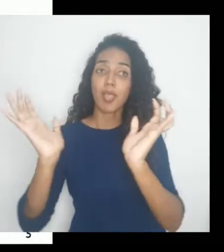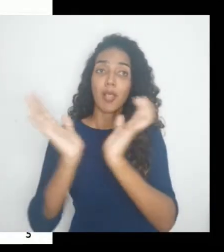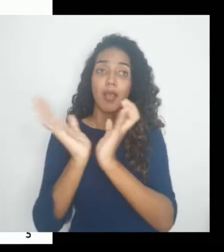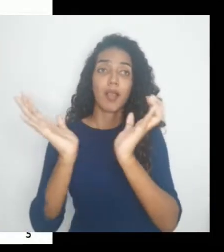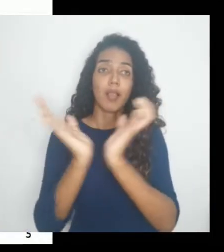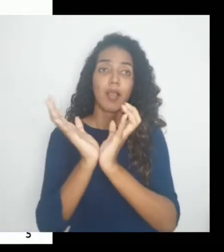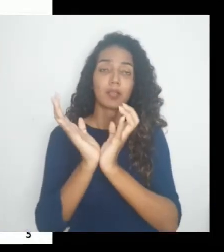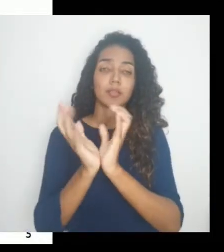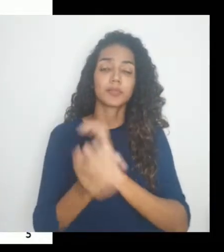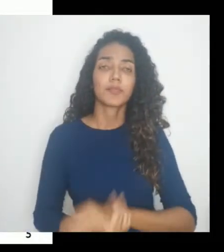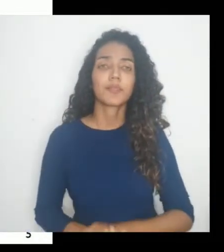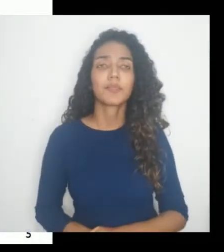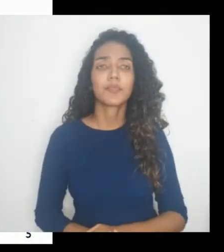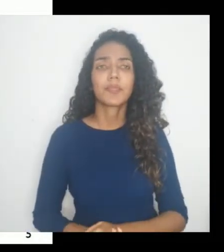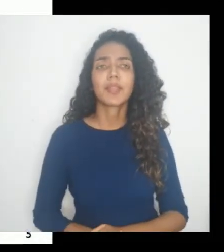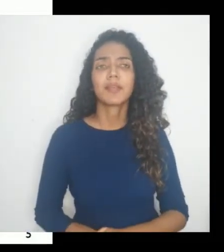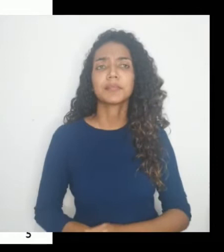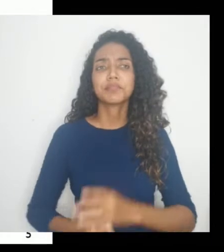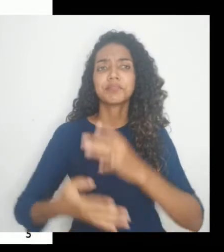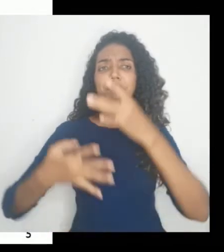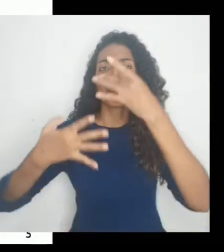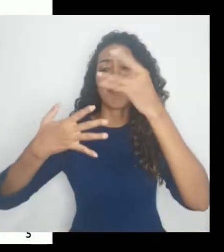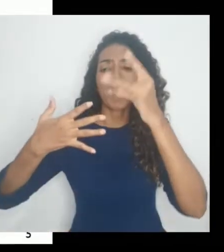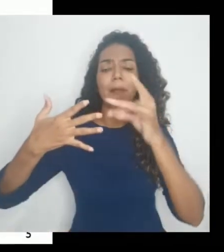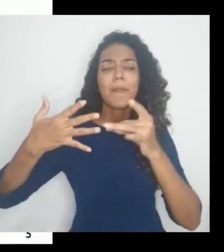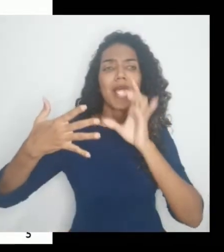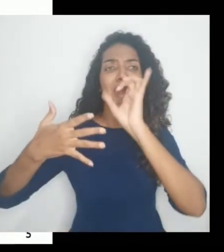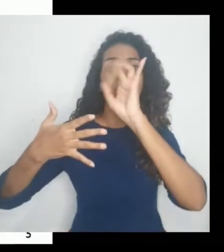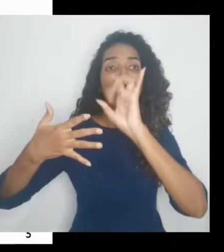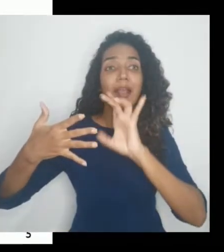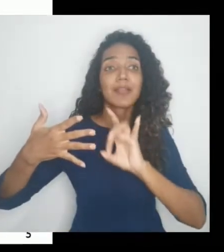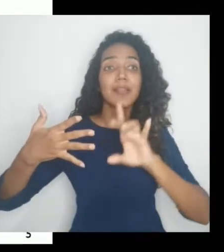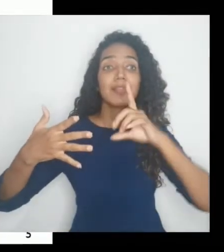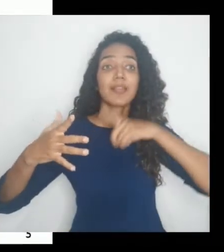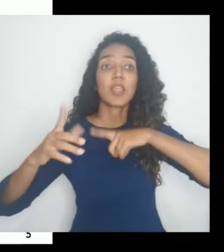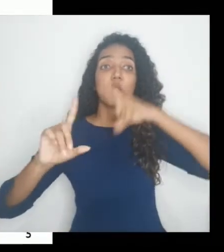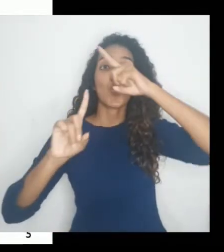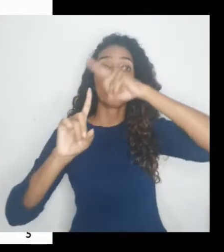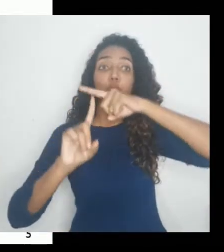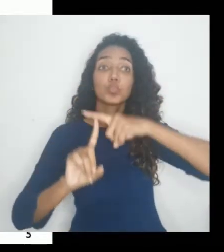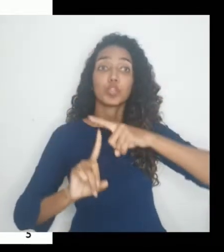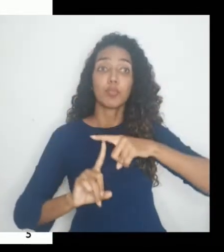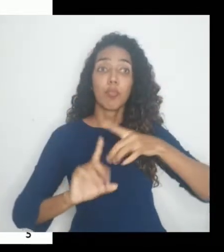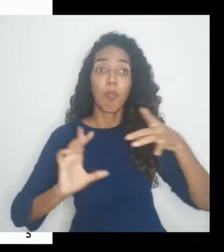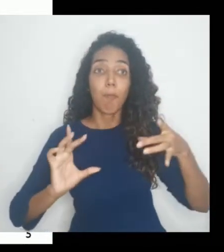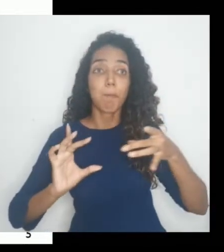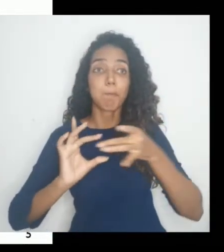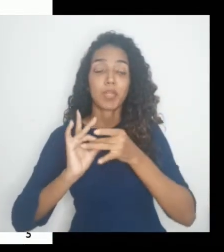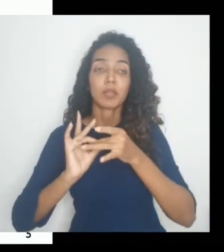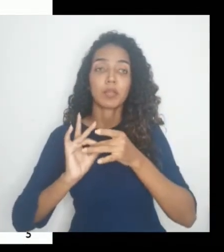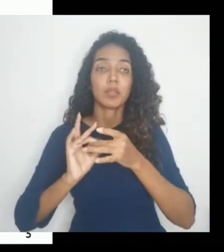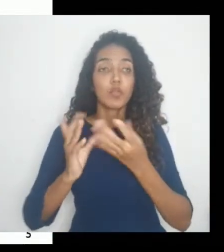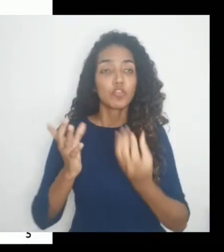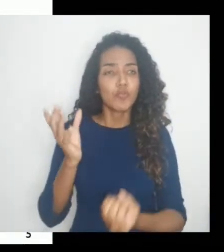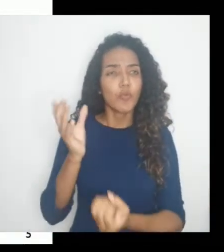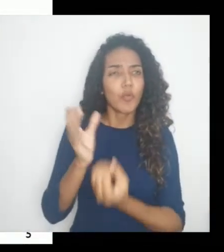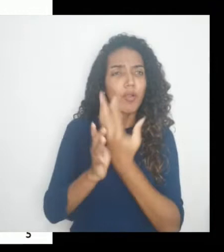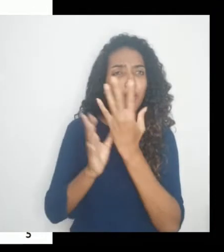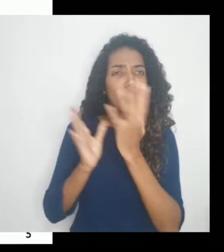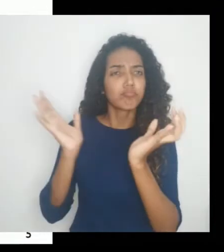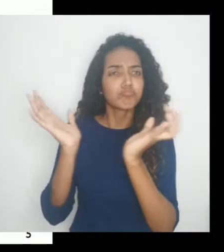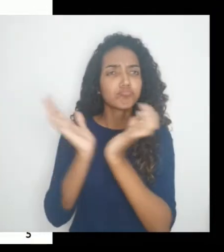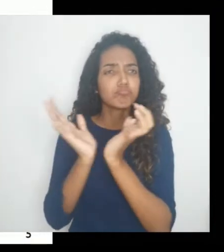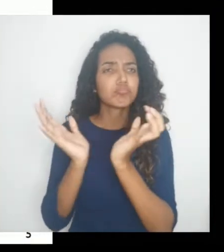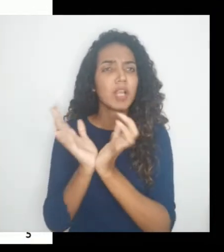Cada atributo tem um tipo associado. Então, quando a gente for definir uma classe em Java, eu uso uma